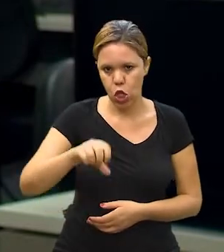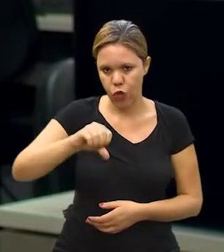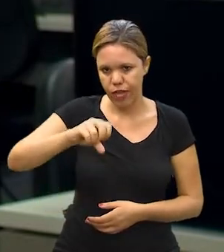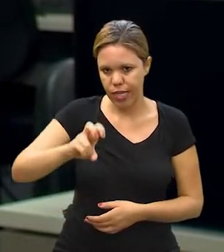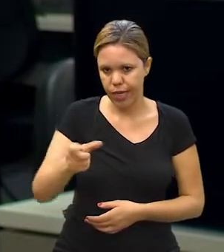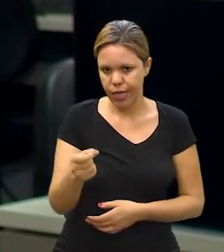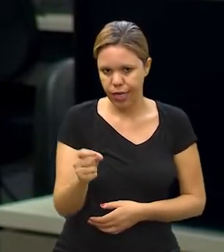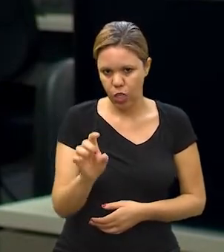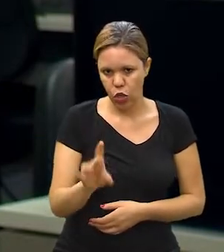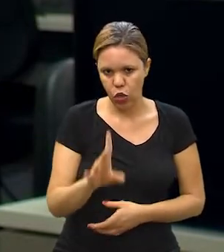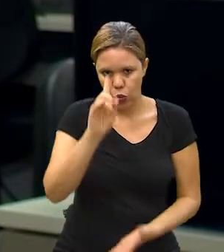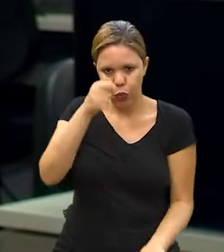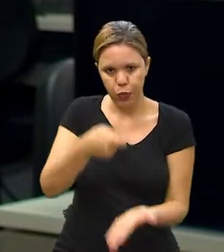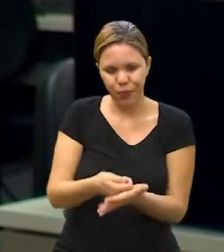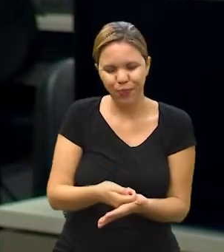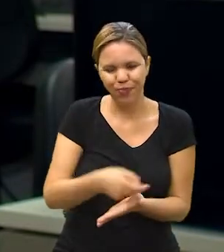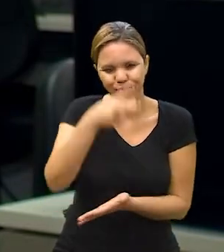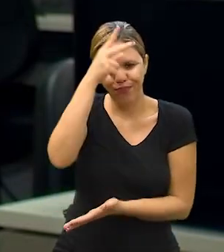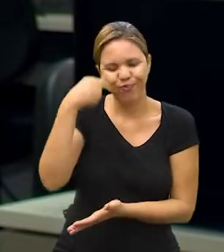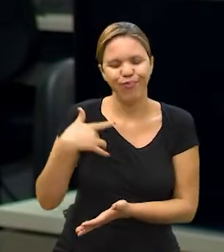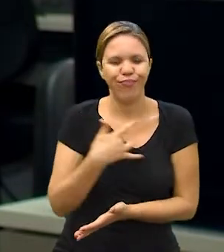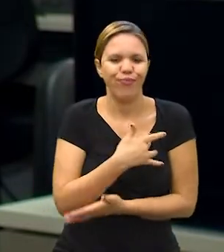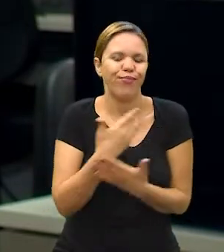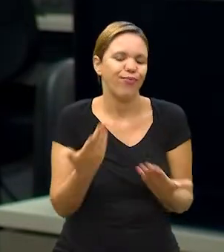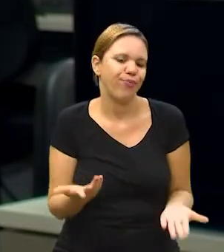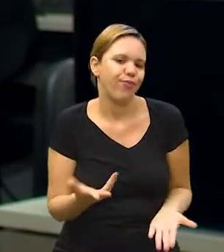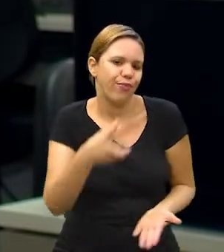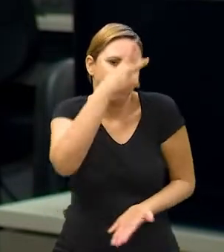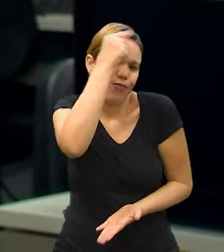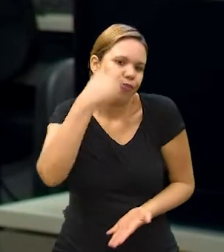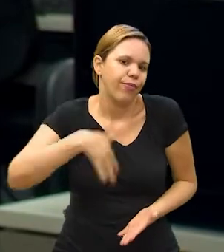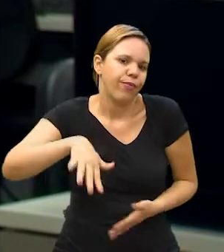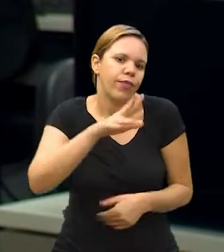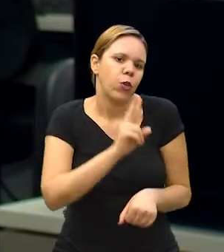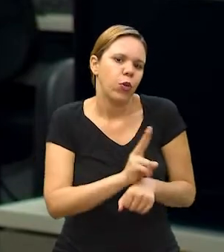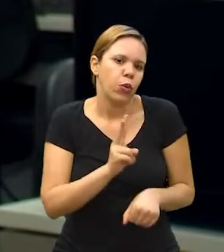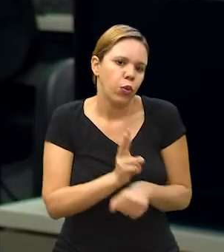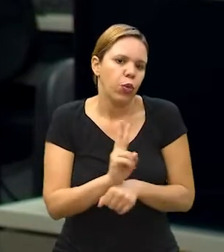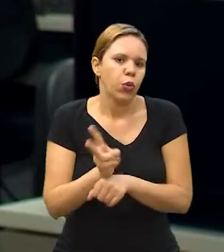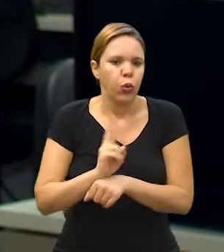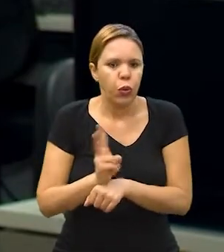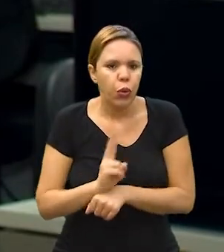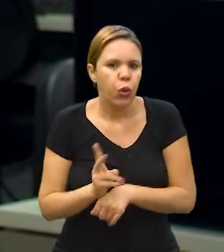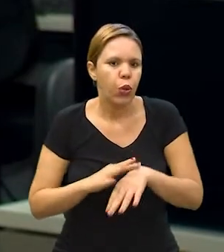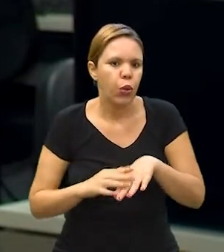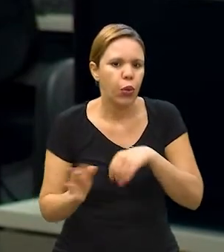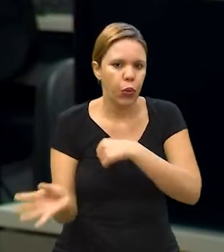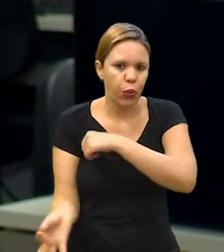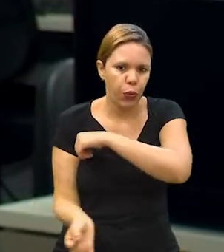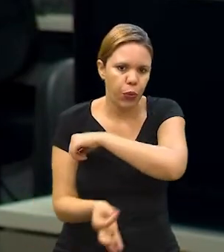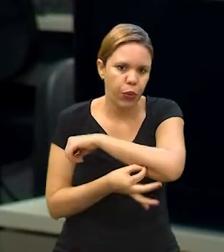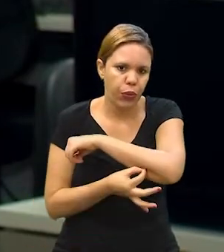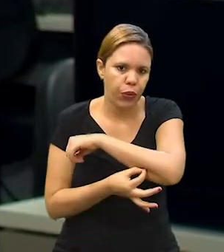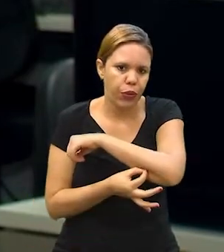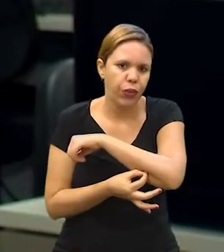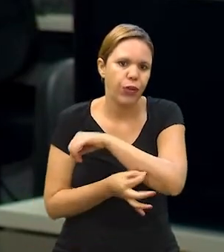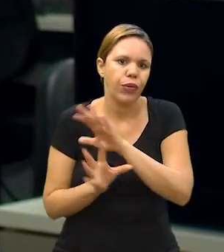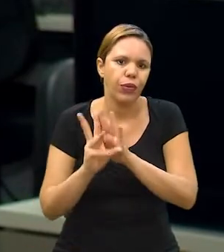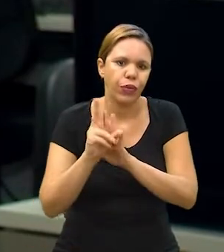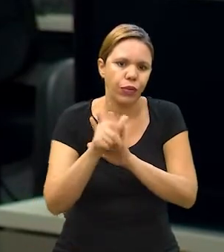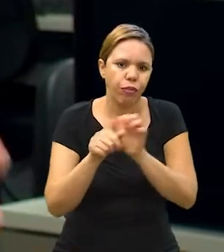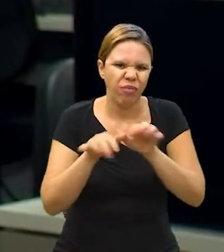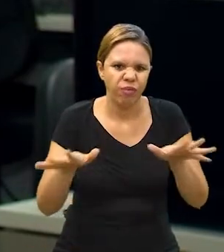apenas para garantir pela via pública a nossa saúde, sendo que a saúde pública cuida da vigilância de doenças como dengue, da vigilância sanitária e